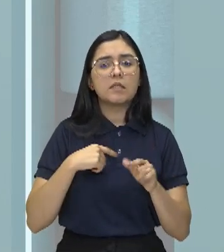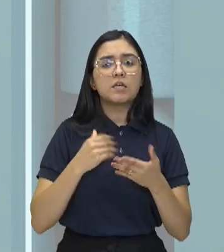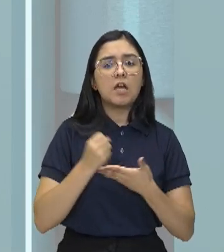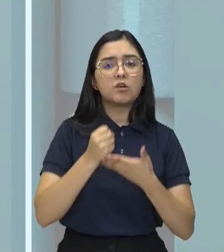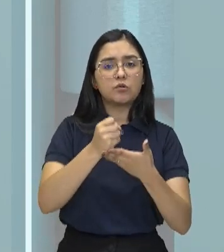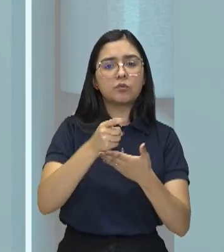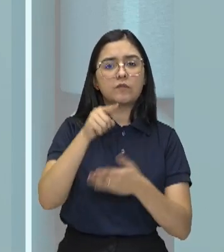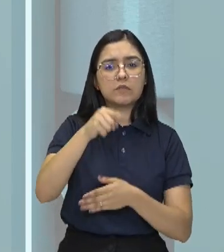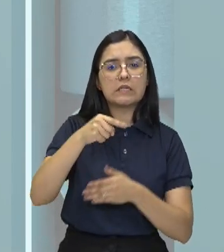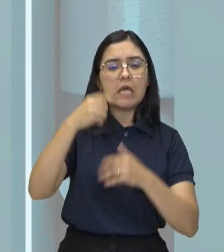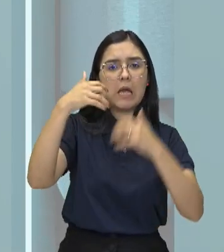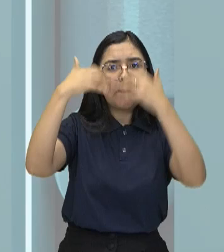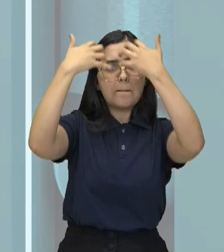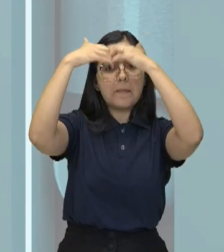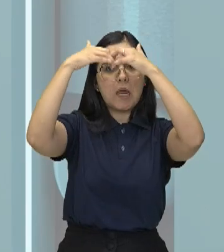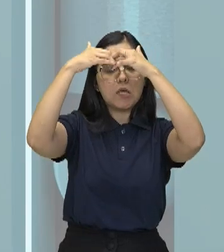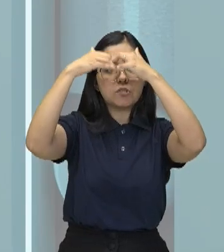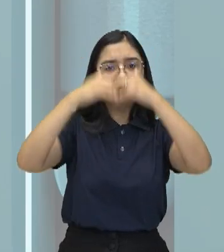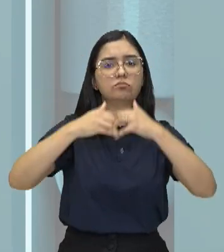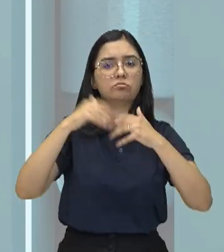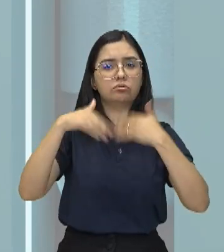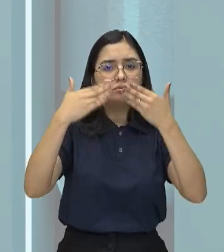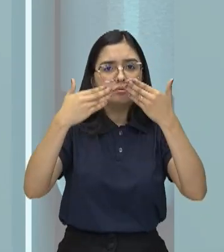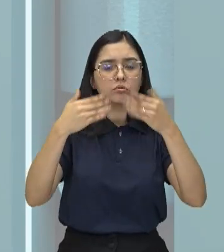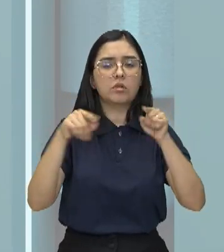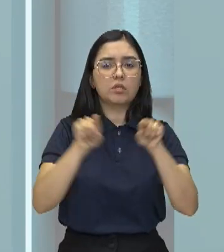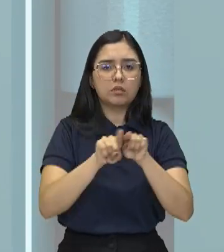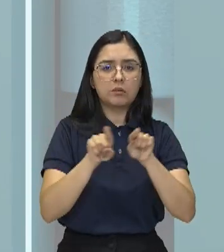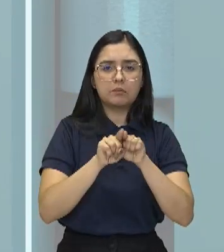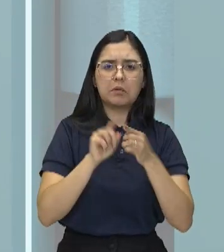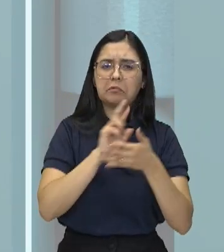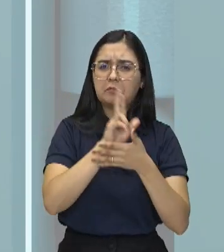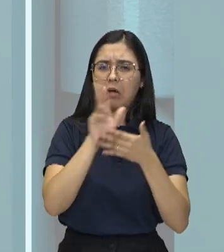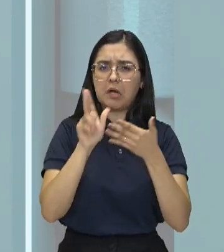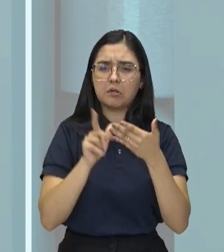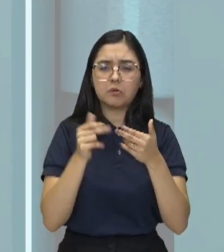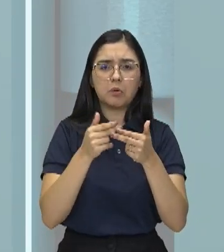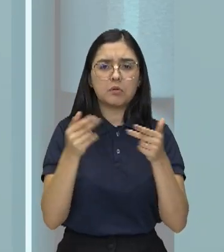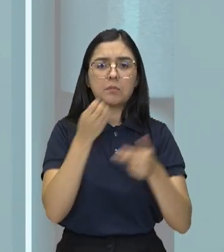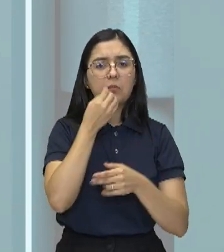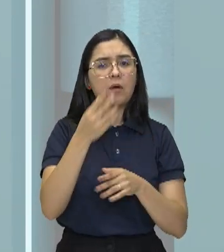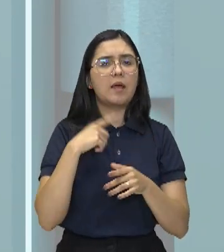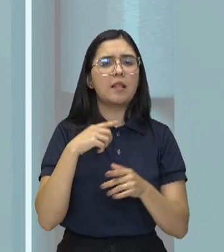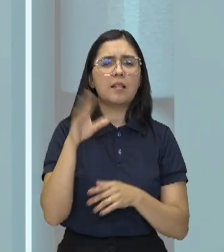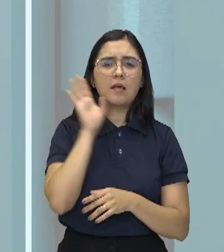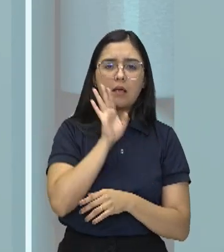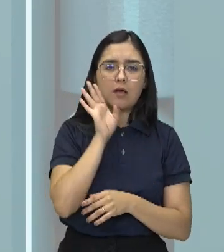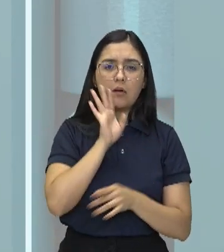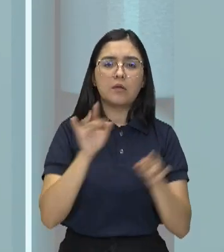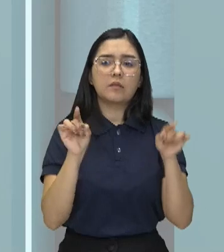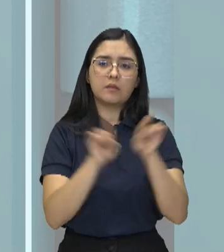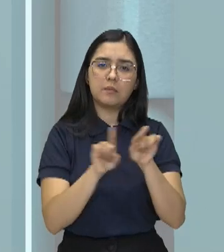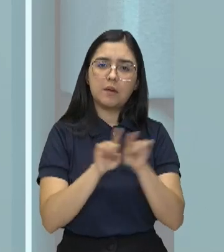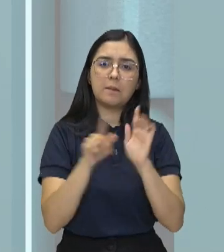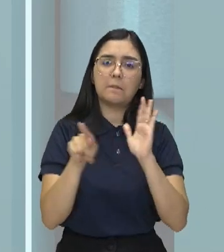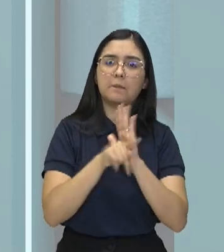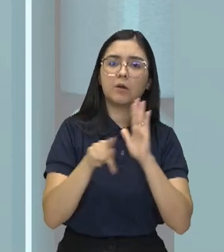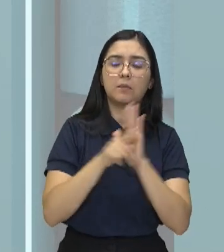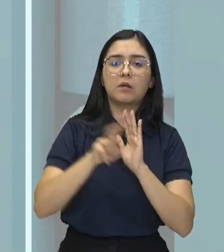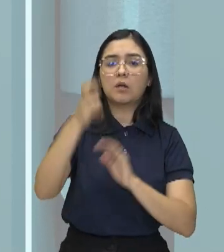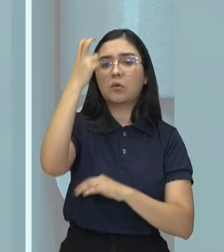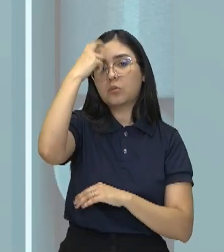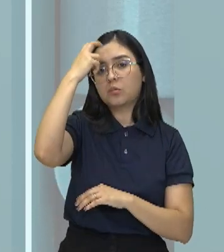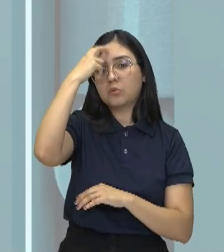a mente, trabalha muito vários aspectos cognitivos, é divertido e também faz parte da